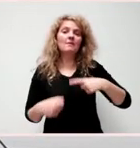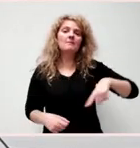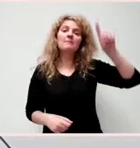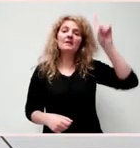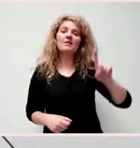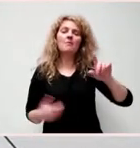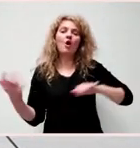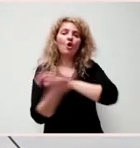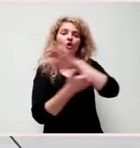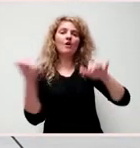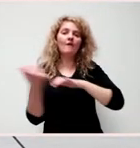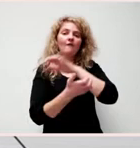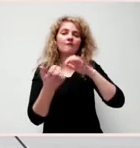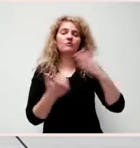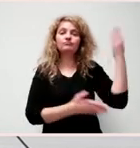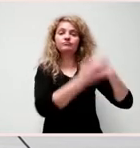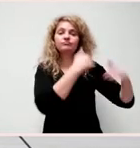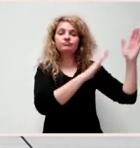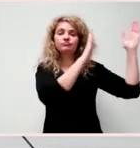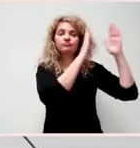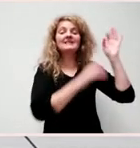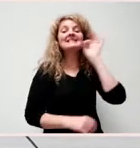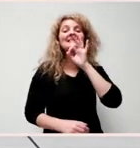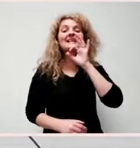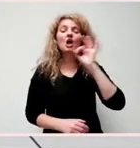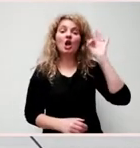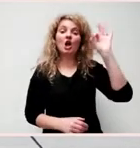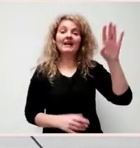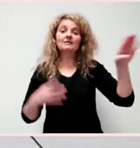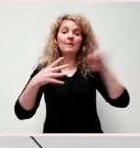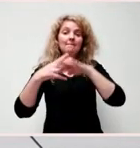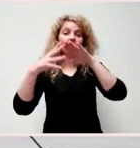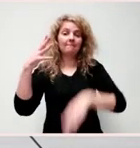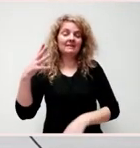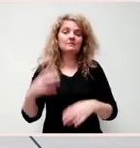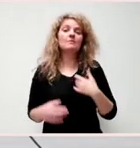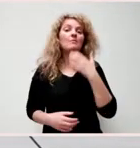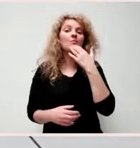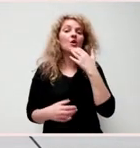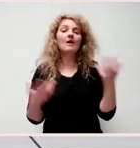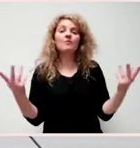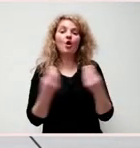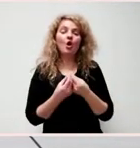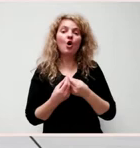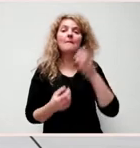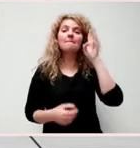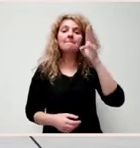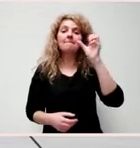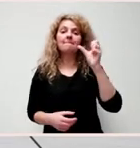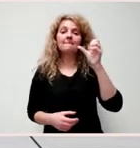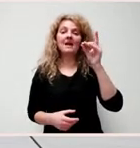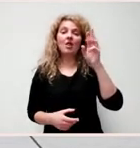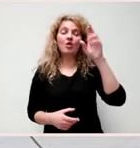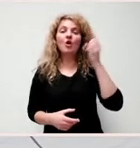conflictos que tivemos na convulsa Galicia da segunda metade do século XV. Por exemplo, xunto ao seu curmán Pedro